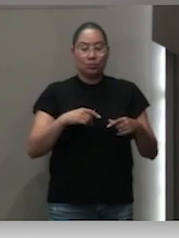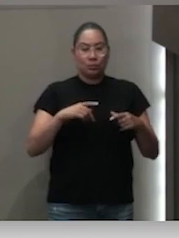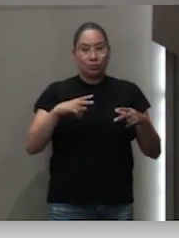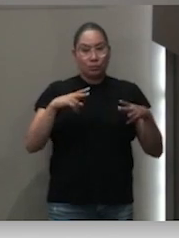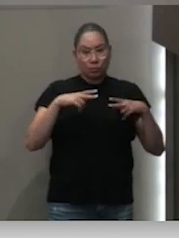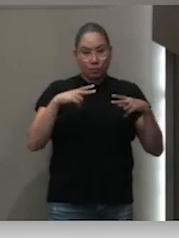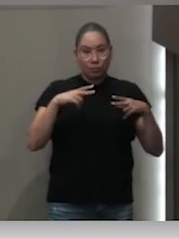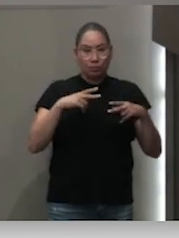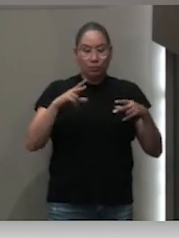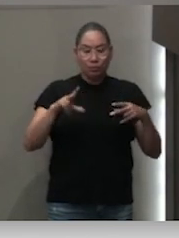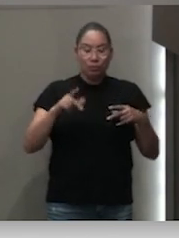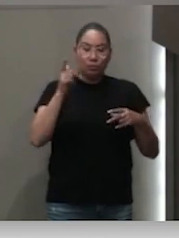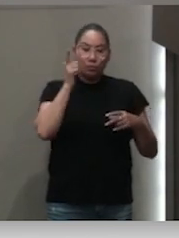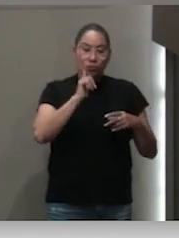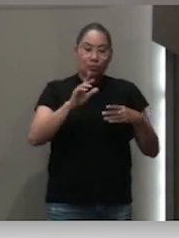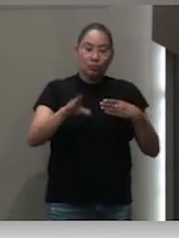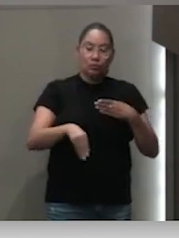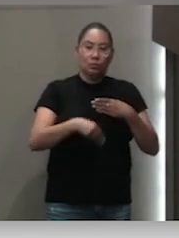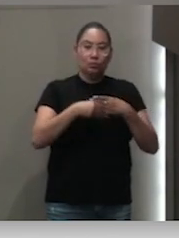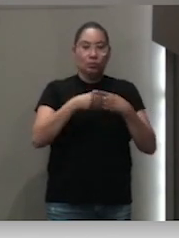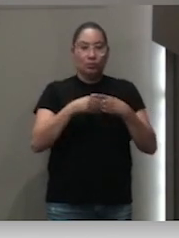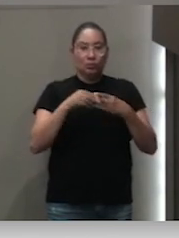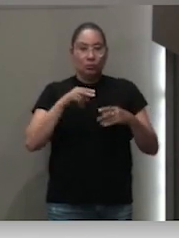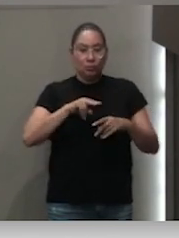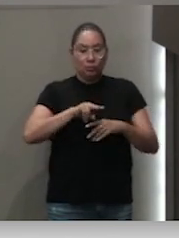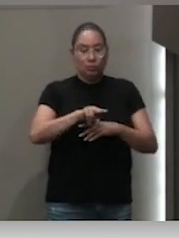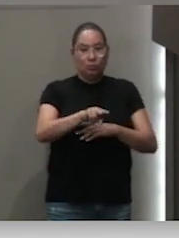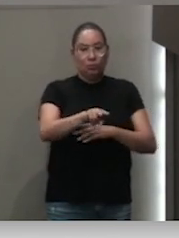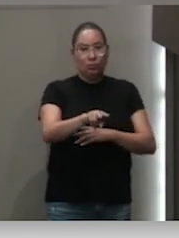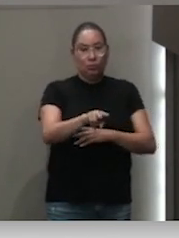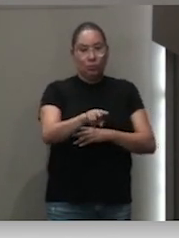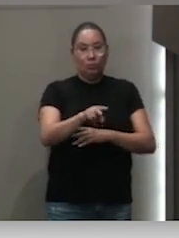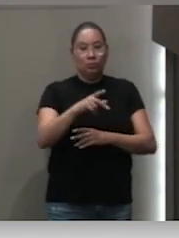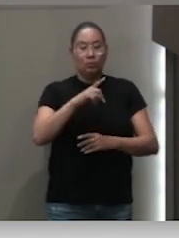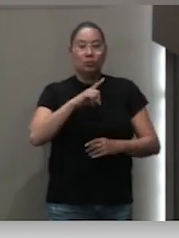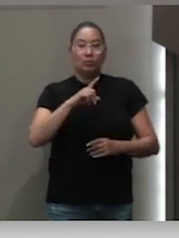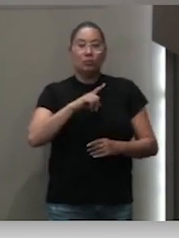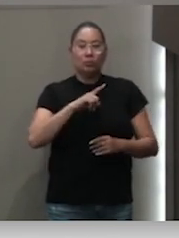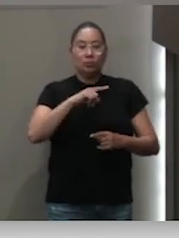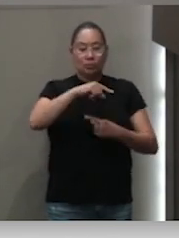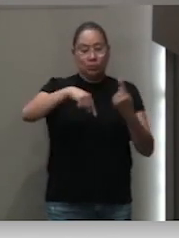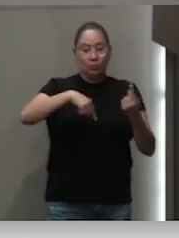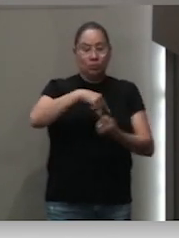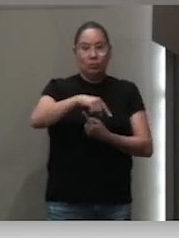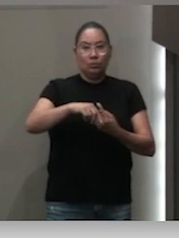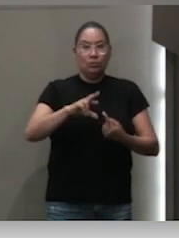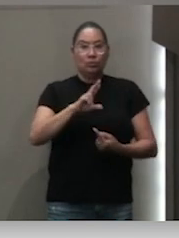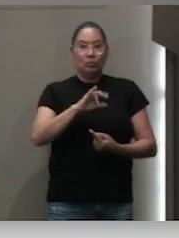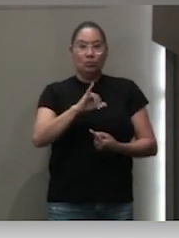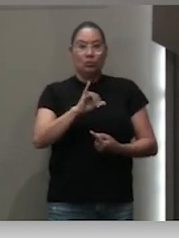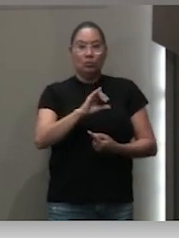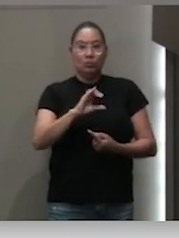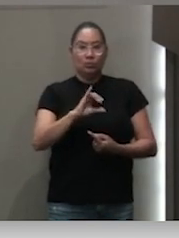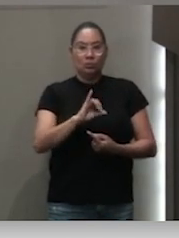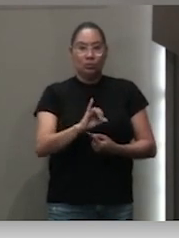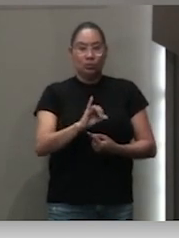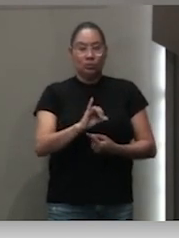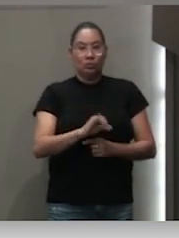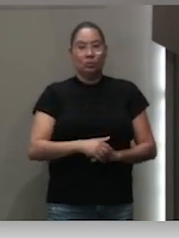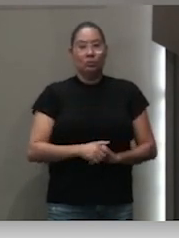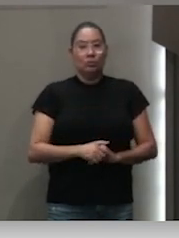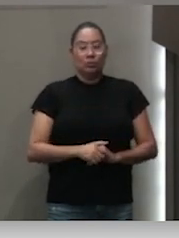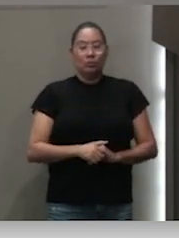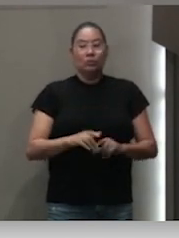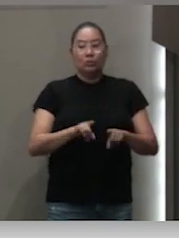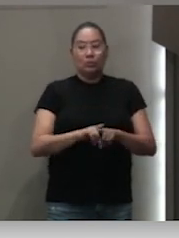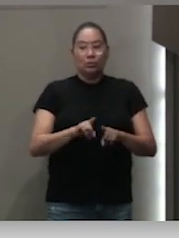agregar a duplicação da RS 324 que para no Trevos do ris também as nossas perimetrais resolvendo um problema de